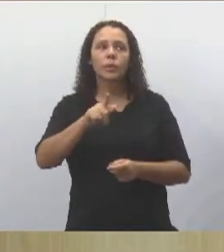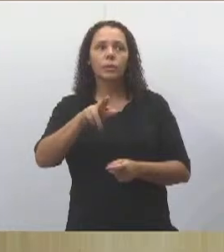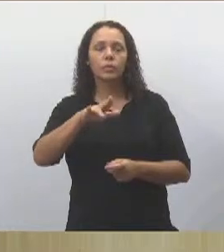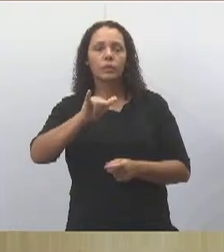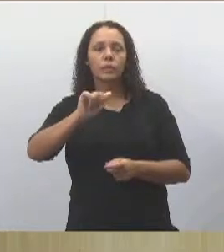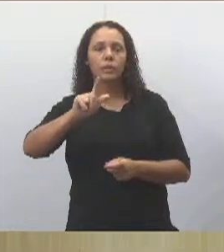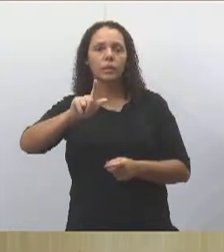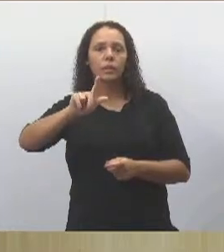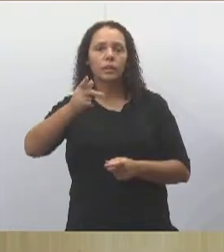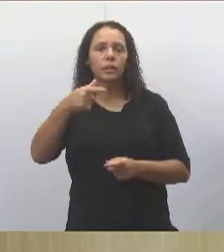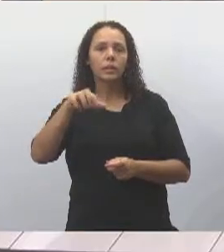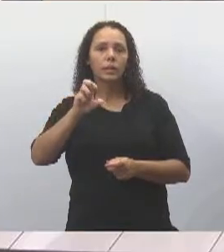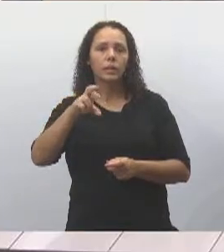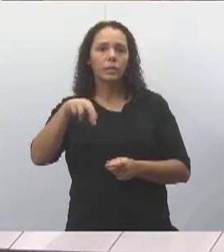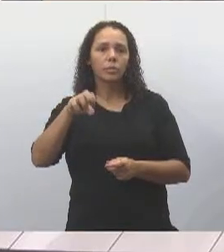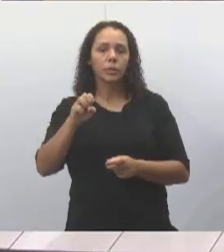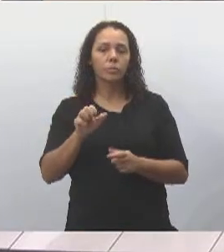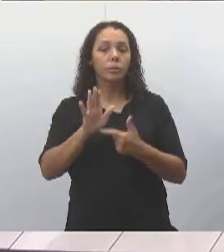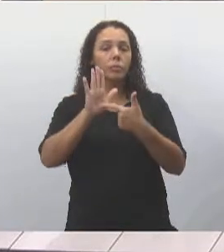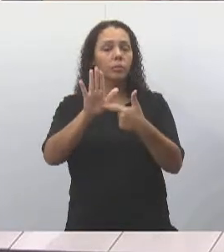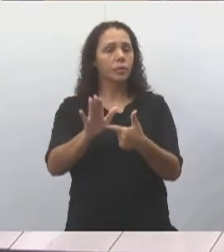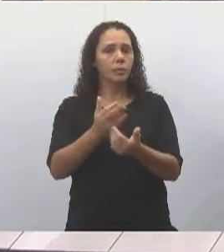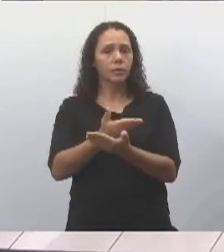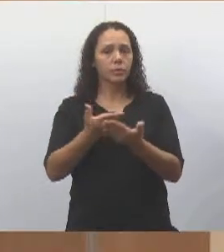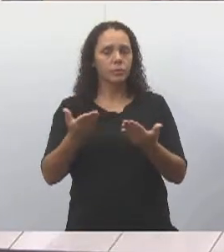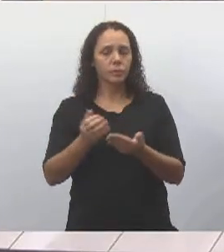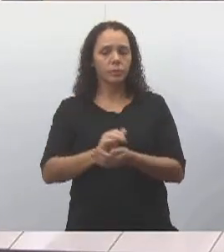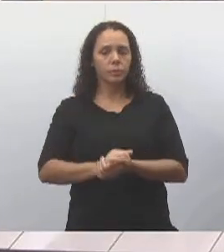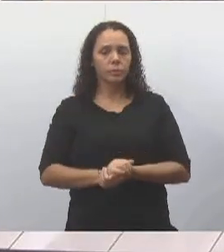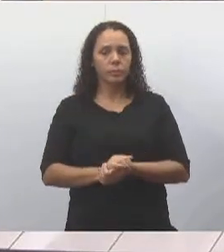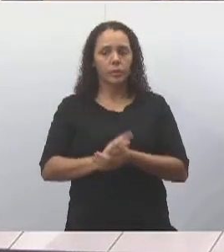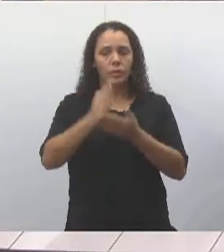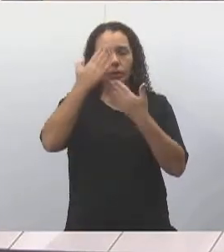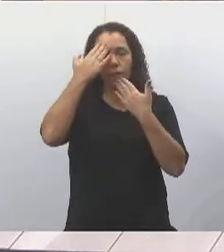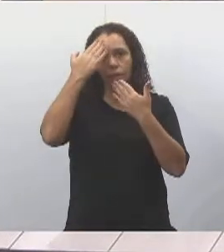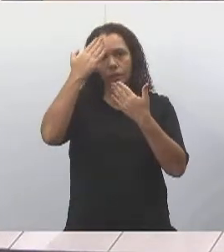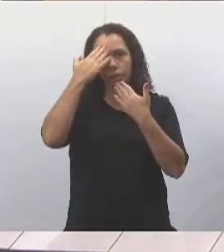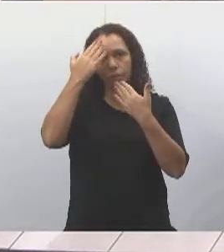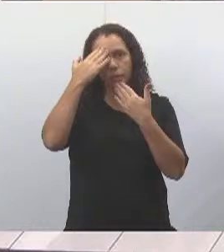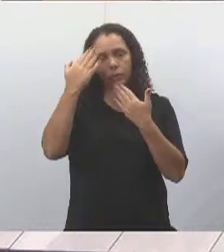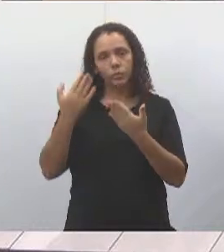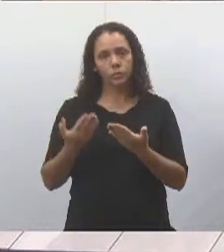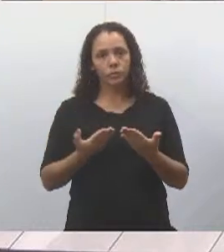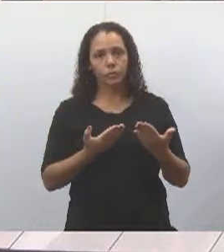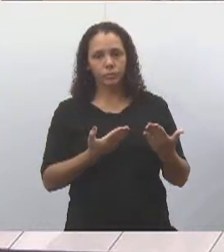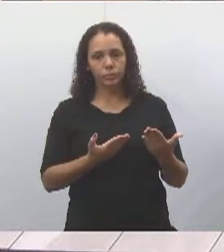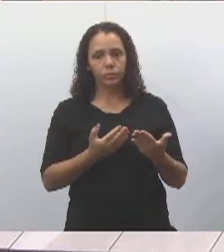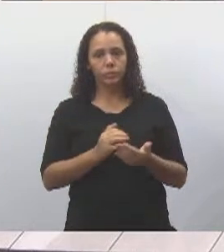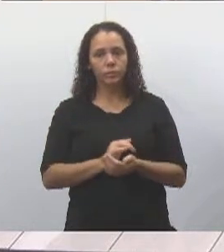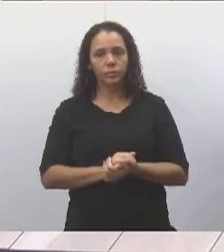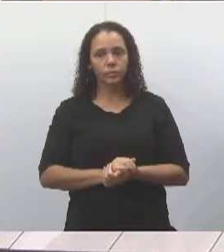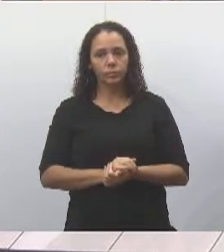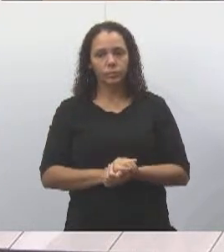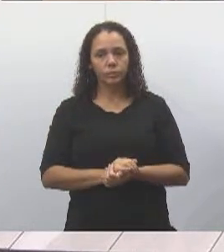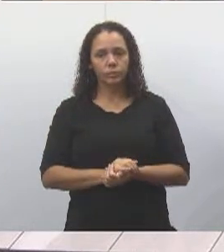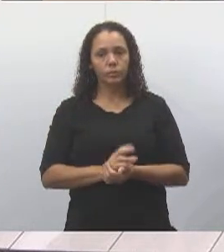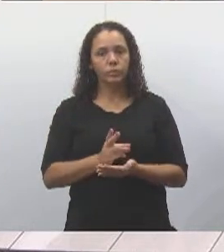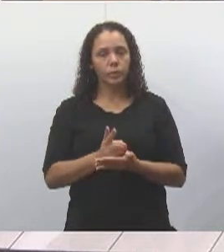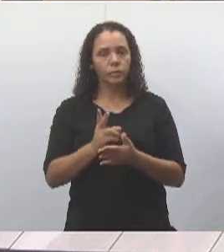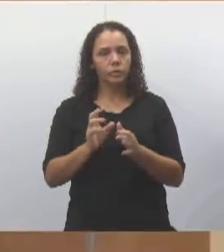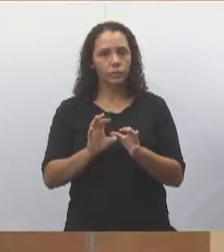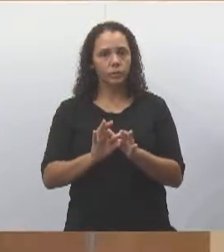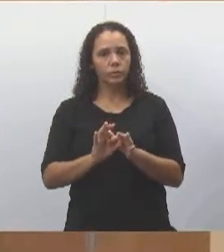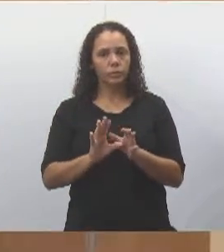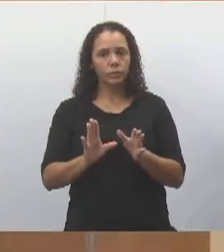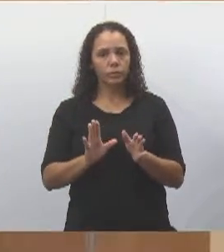Mendonça para fazer a apresentação. Boa noite. Agradeço o senhor Guilherme. Pode ir, Guilherme. Pode ir.